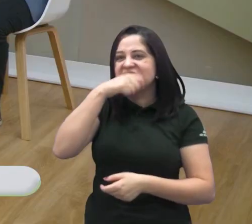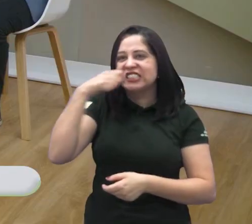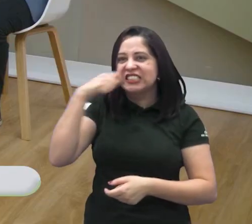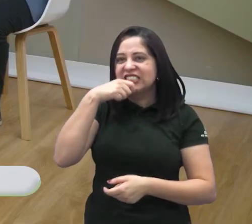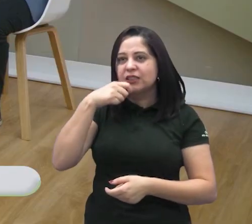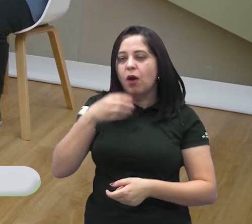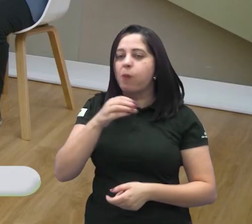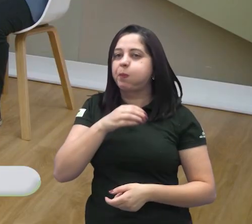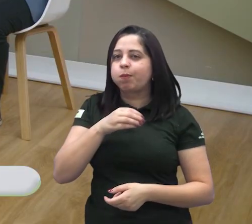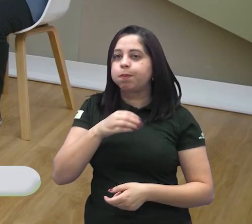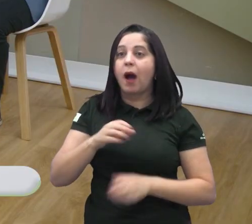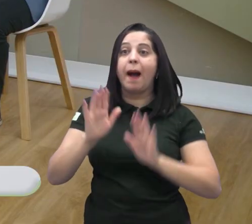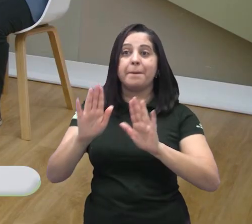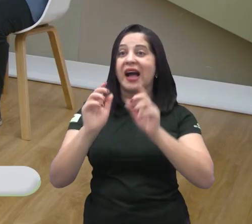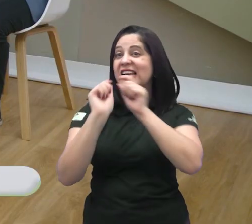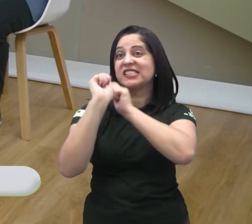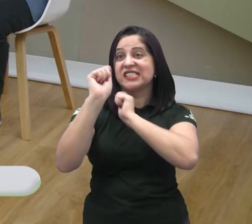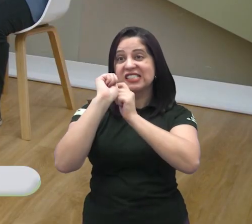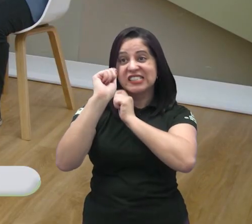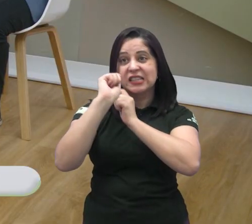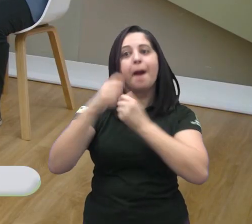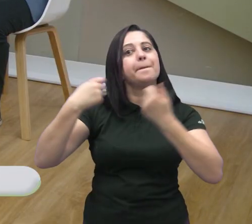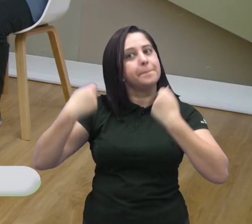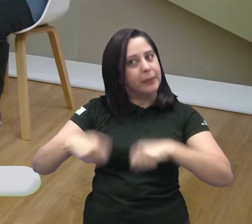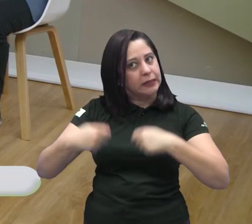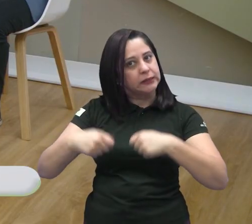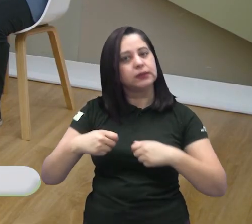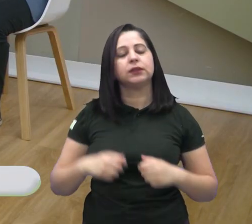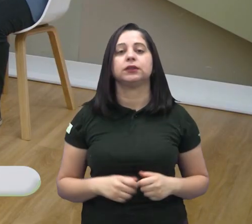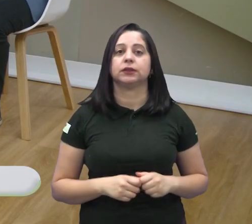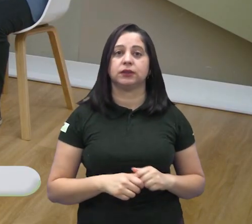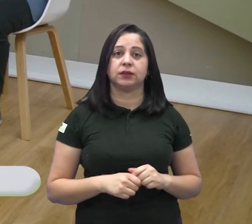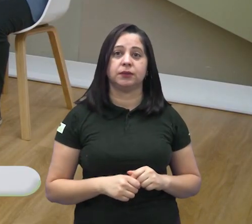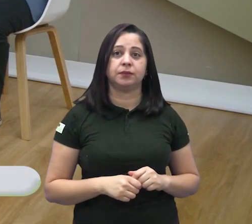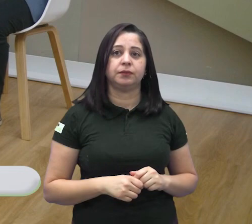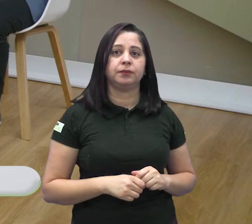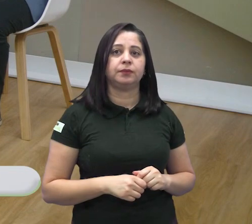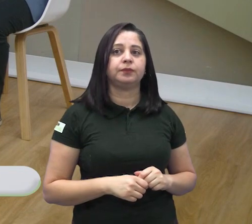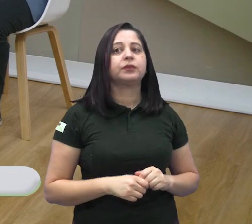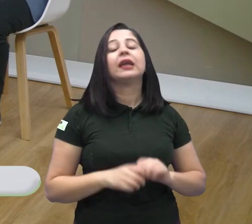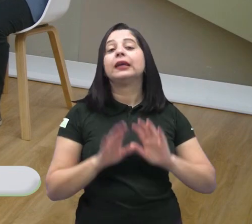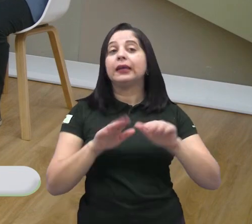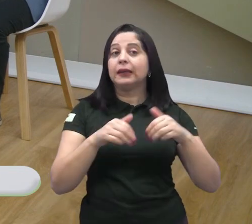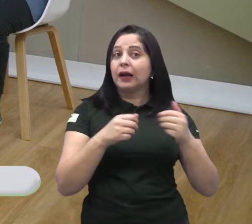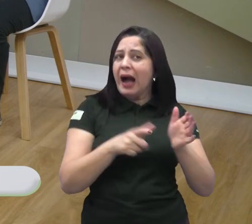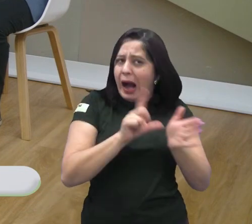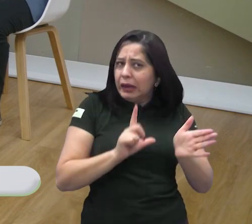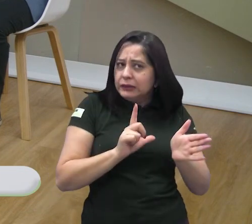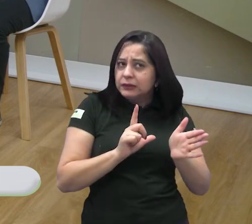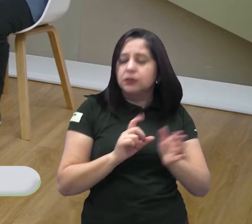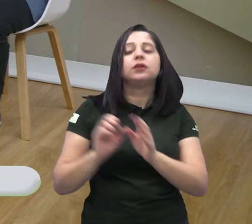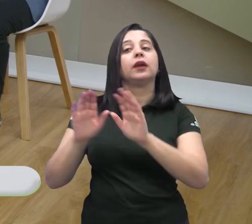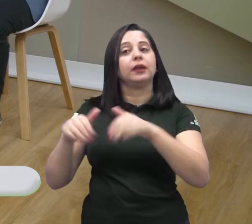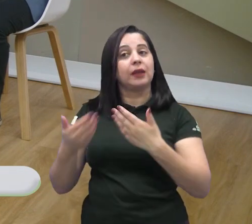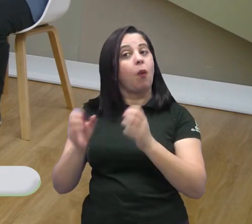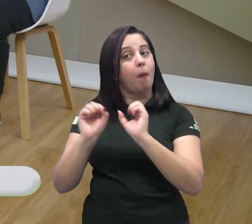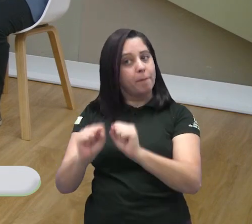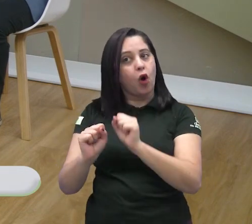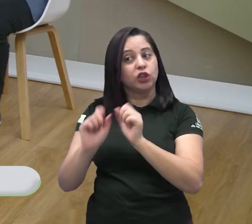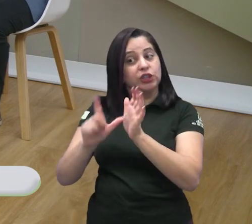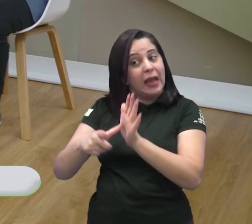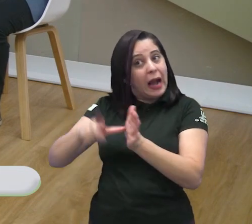É obrigatório. Sempre antes de escovar os dentes. Pode ser antes ou pode ser depois, é indiferente. O principal é o seguinte,